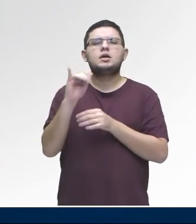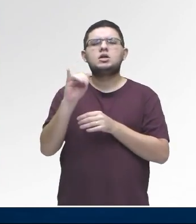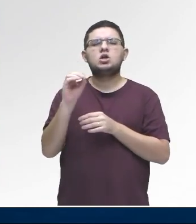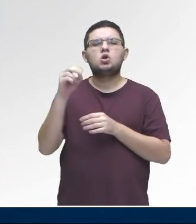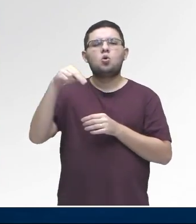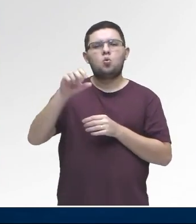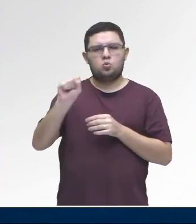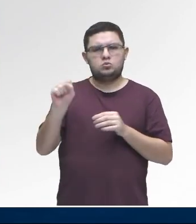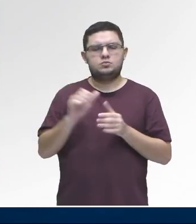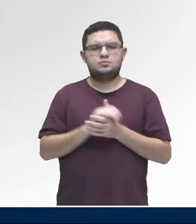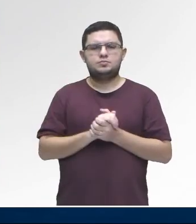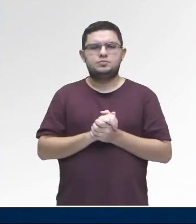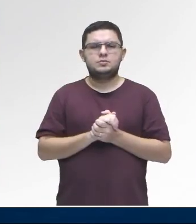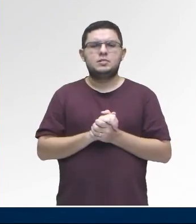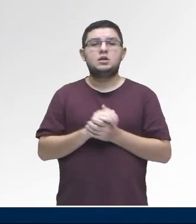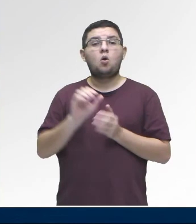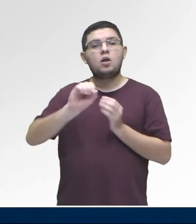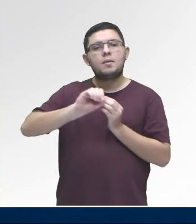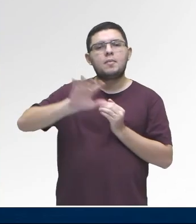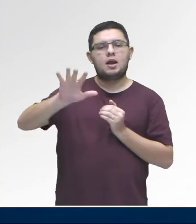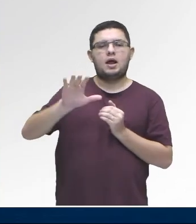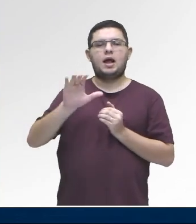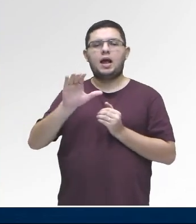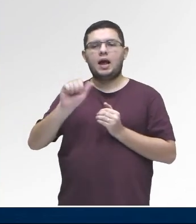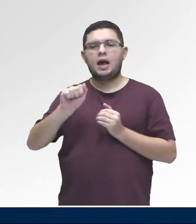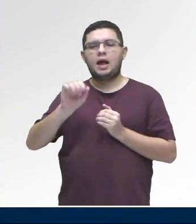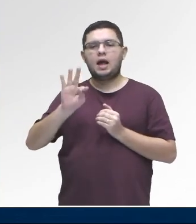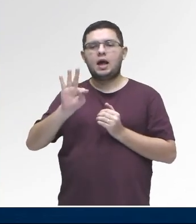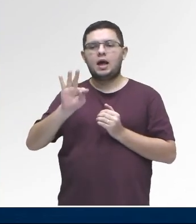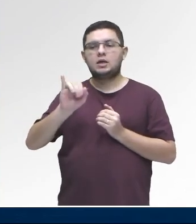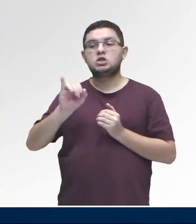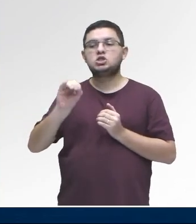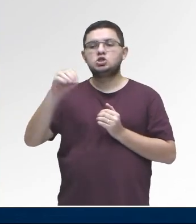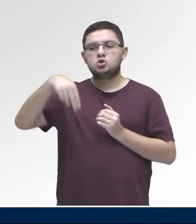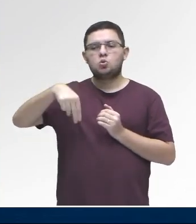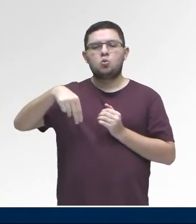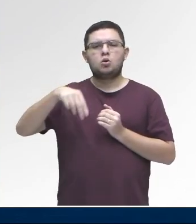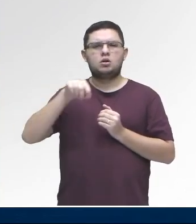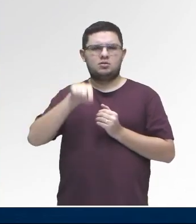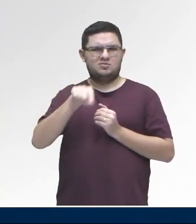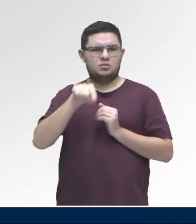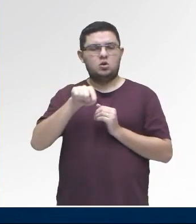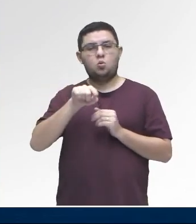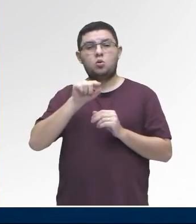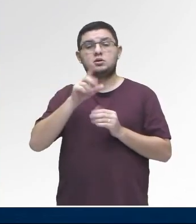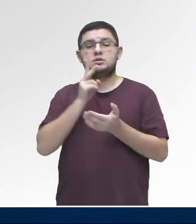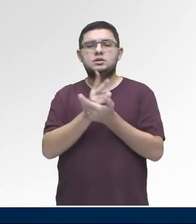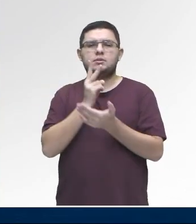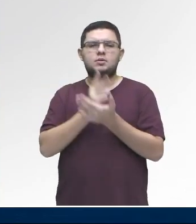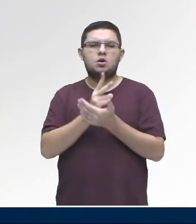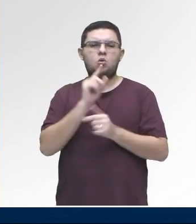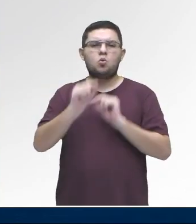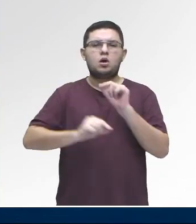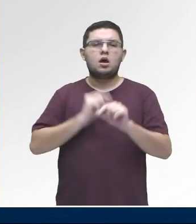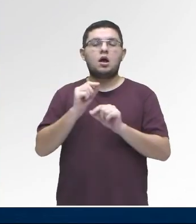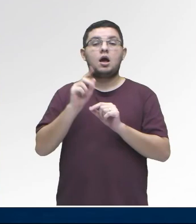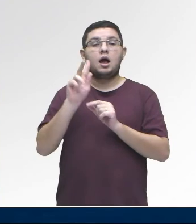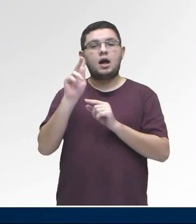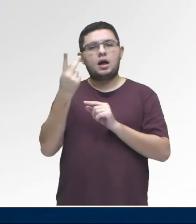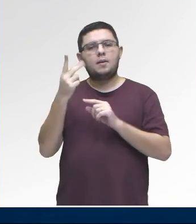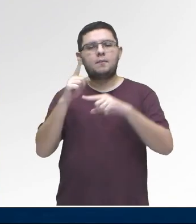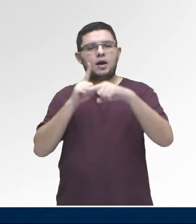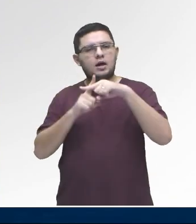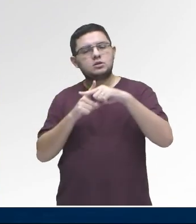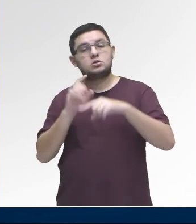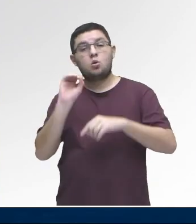cátion liberado no ácido sempre será o H+,